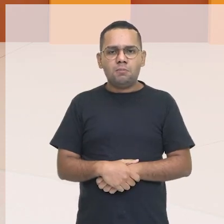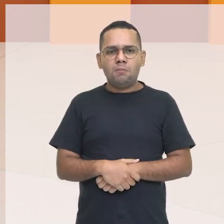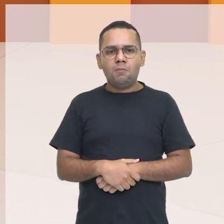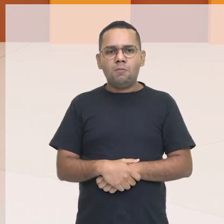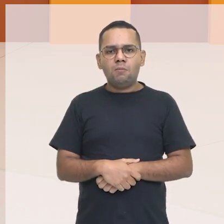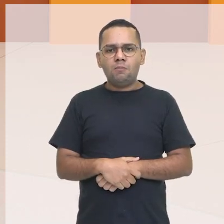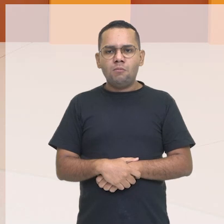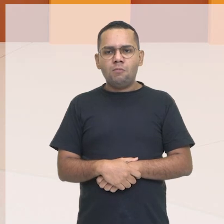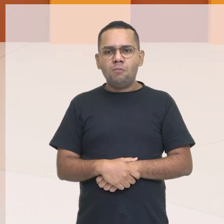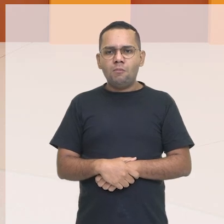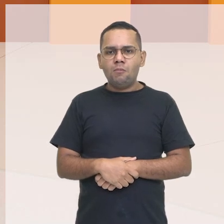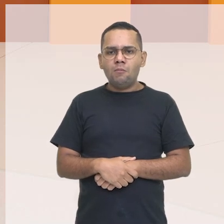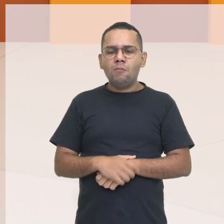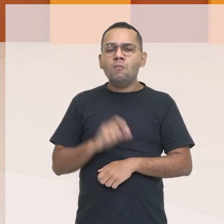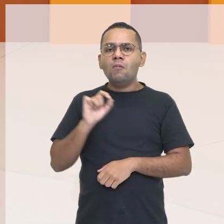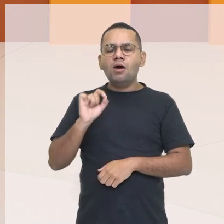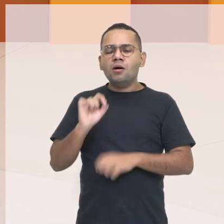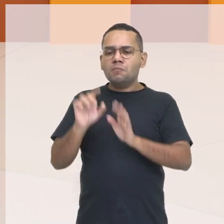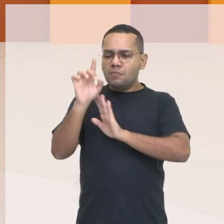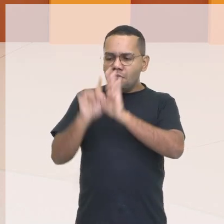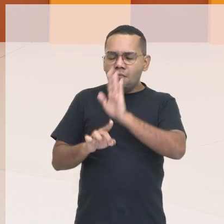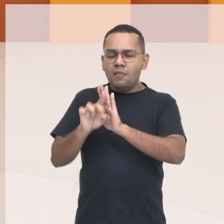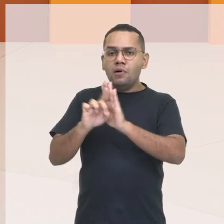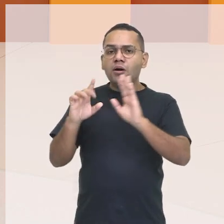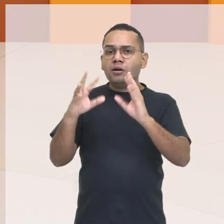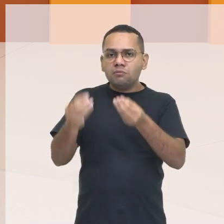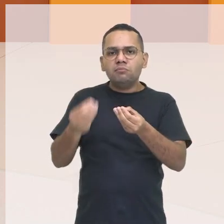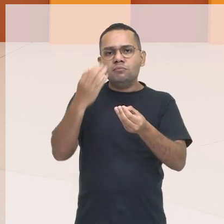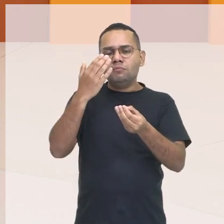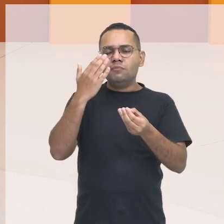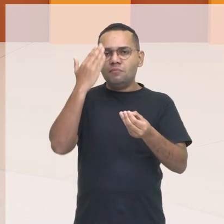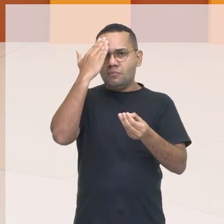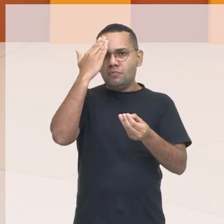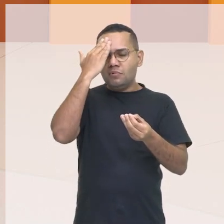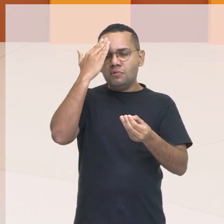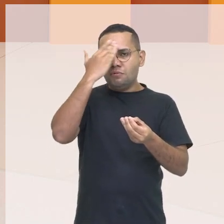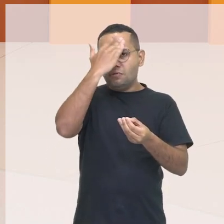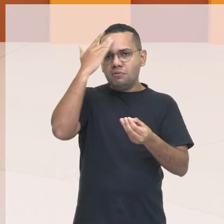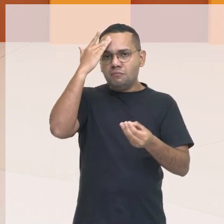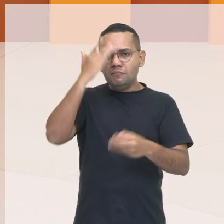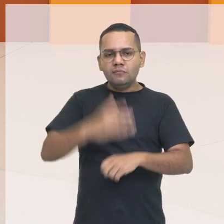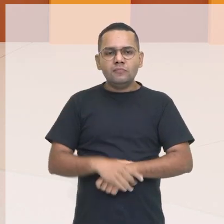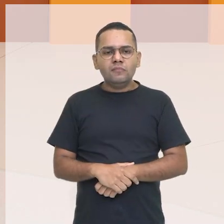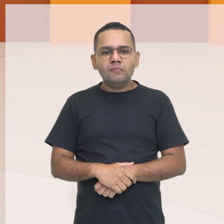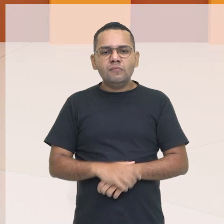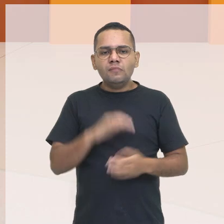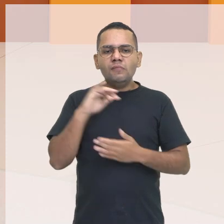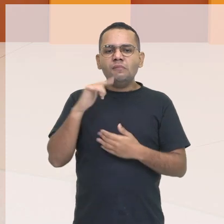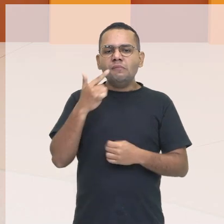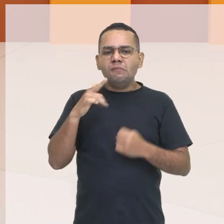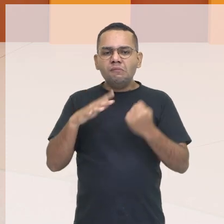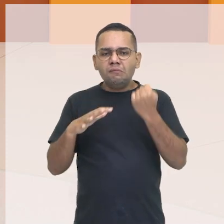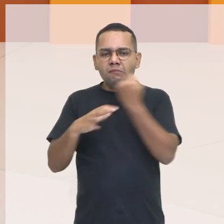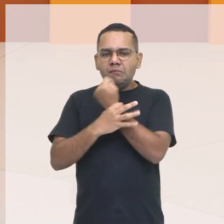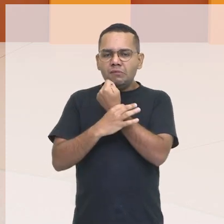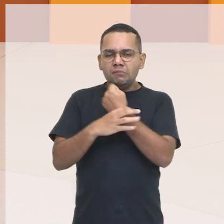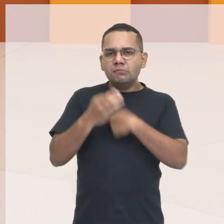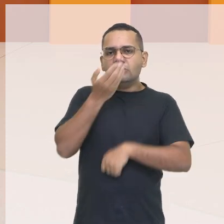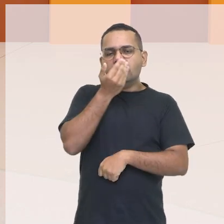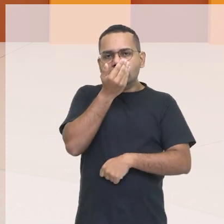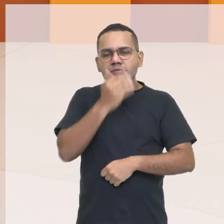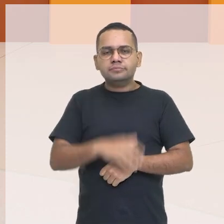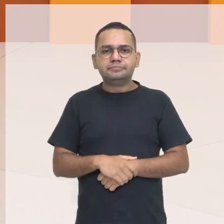lutando por direitos para que isso chegue até as pessoas, né? Esse conhecimento aí. A segurança alimentar,